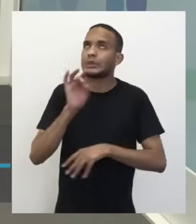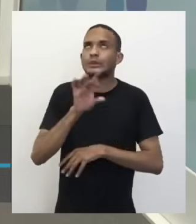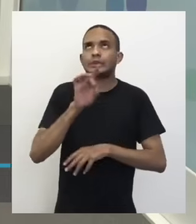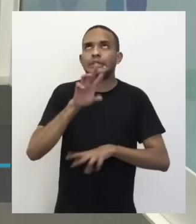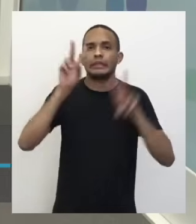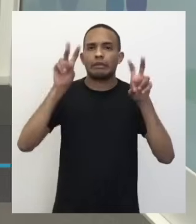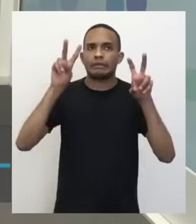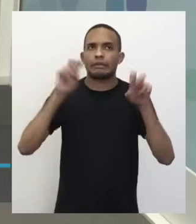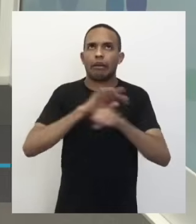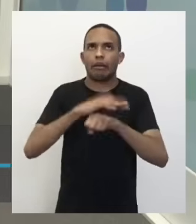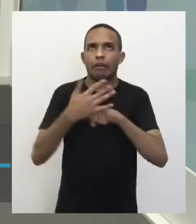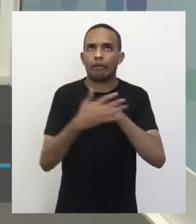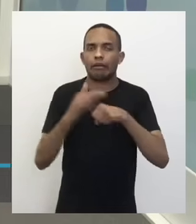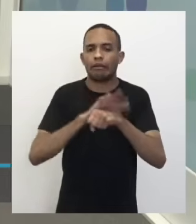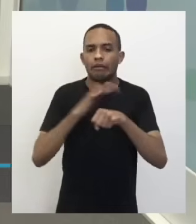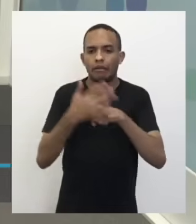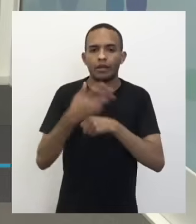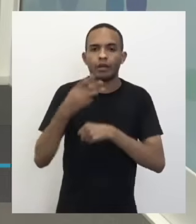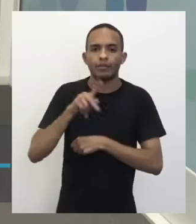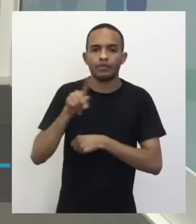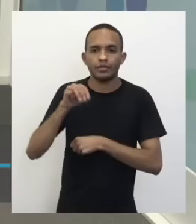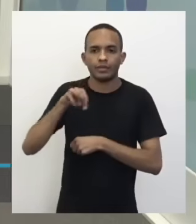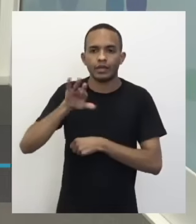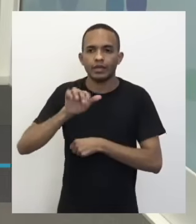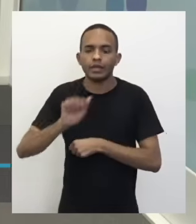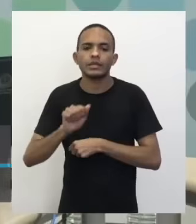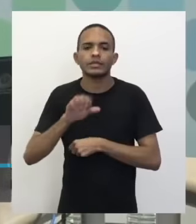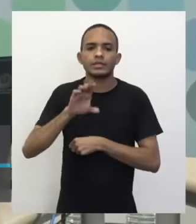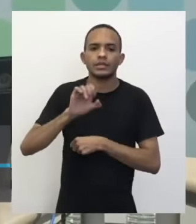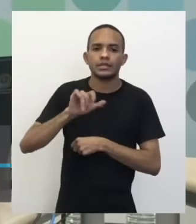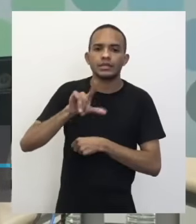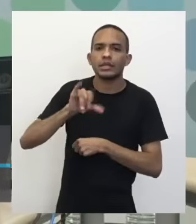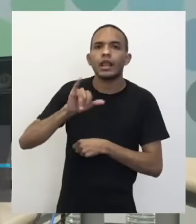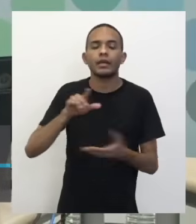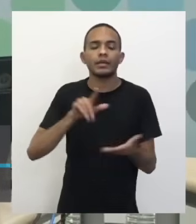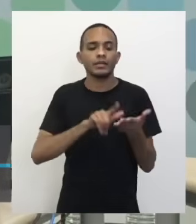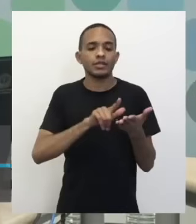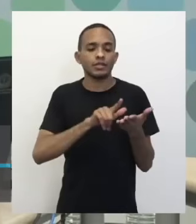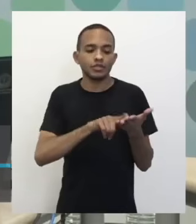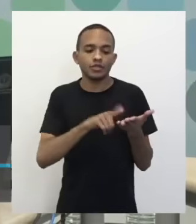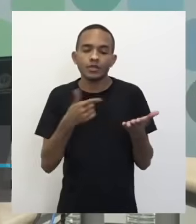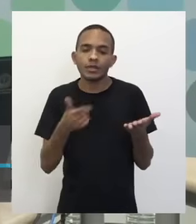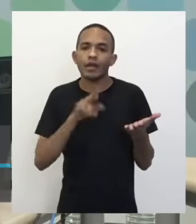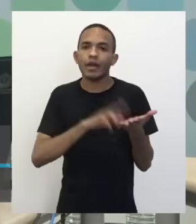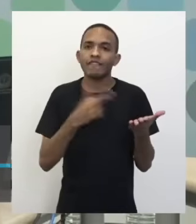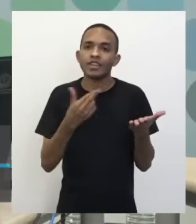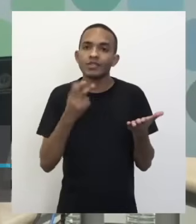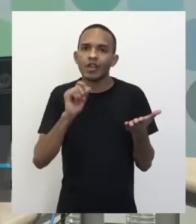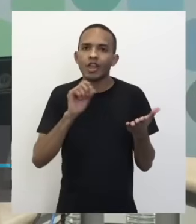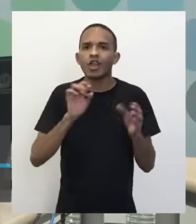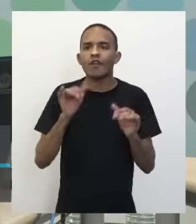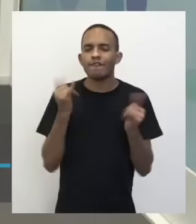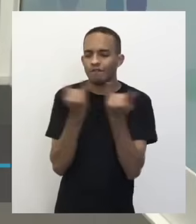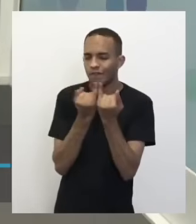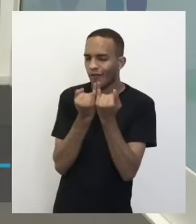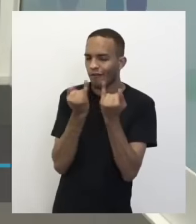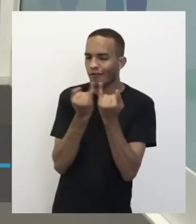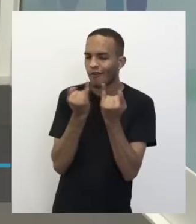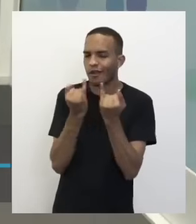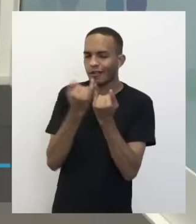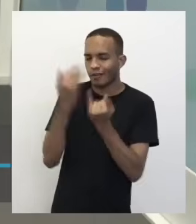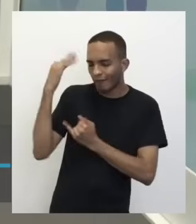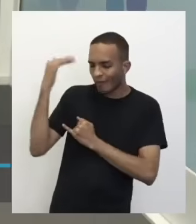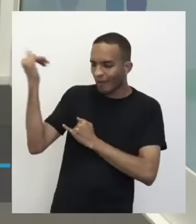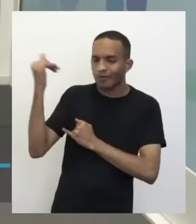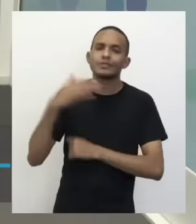isso, realmente. A Pro Maria Cecília colocou que ela gosta de revista, tudo sobre celebridades. A Pro gosta de fofoca. Eu também gosto.